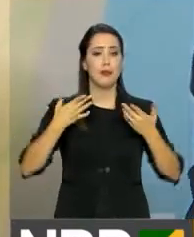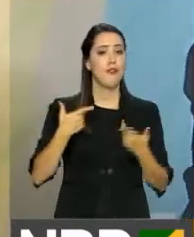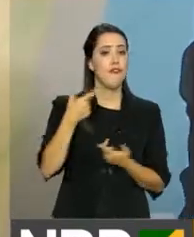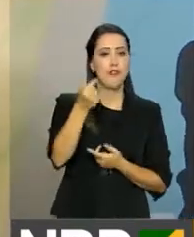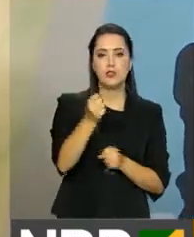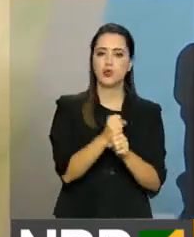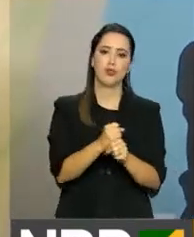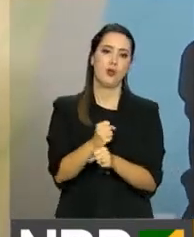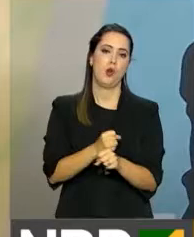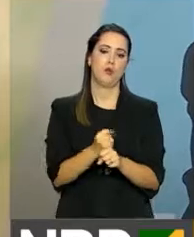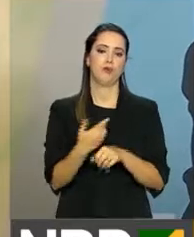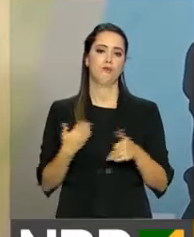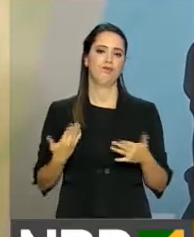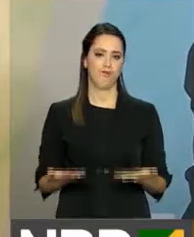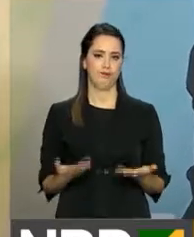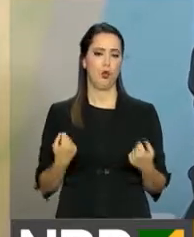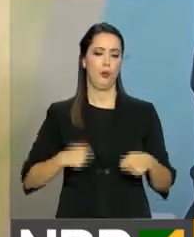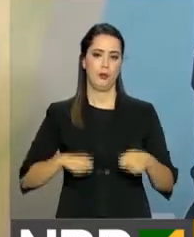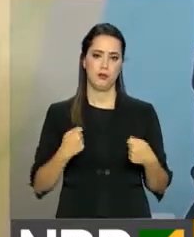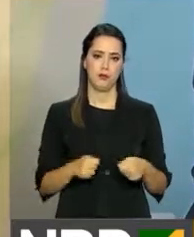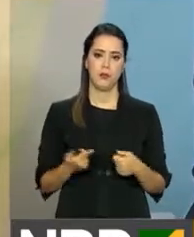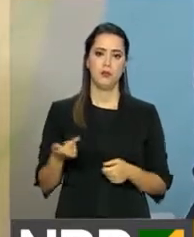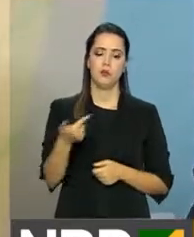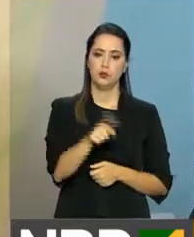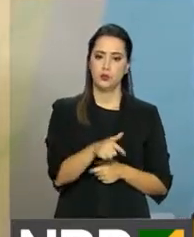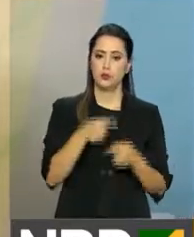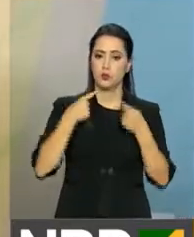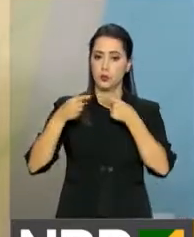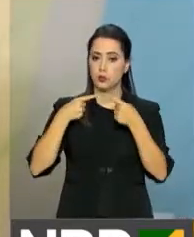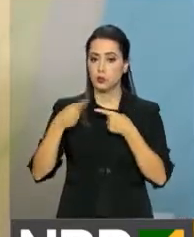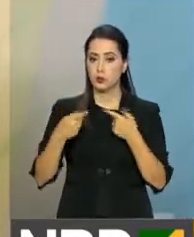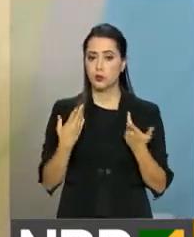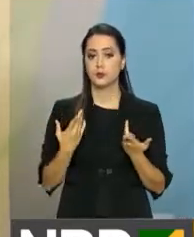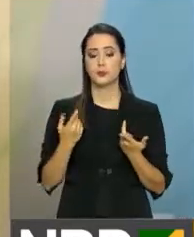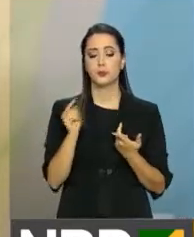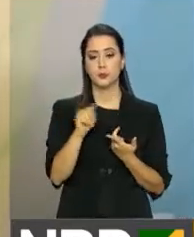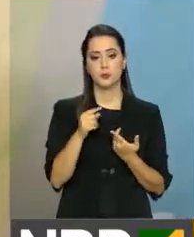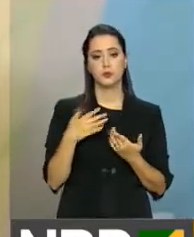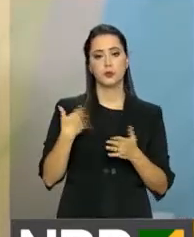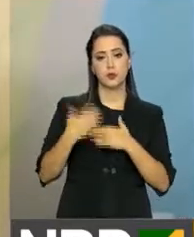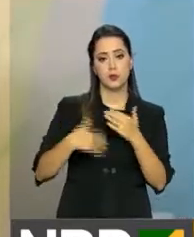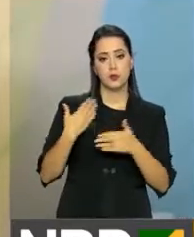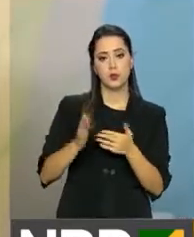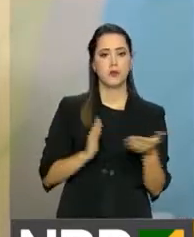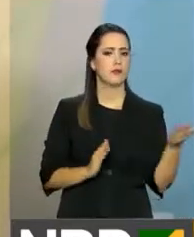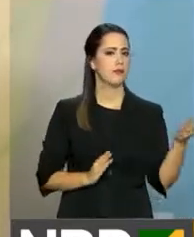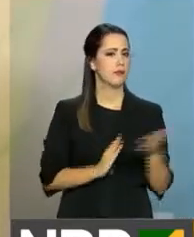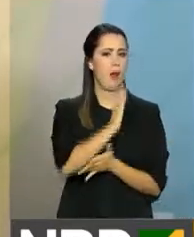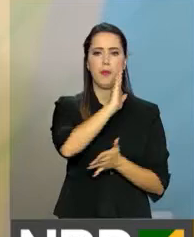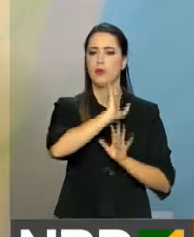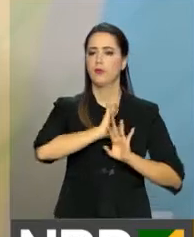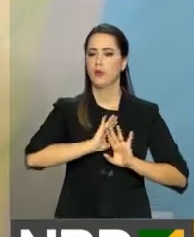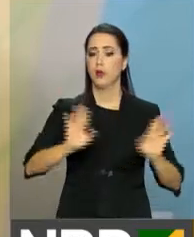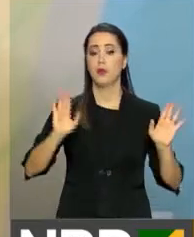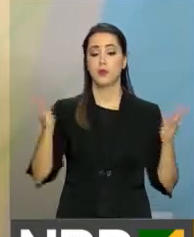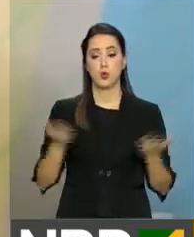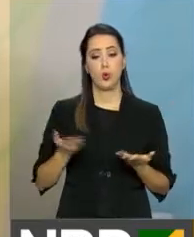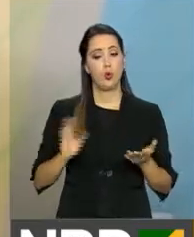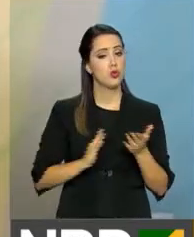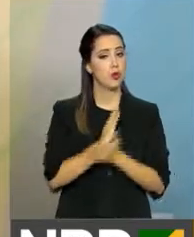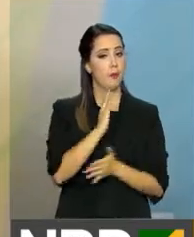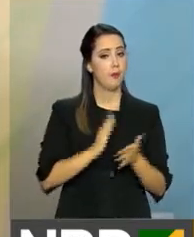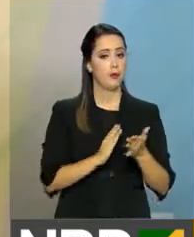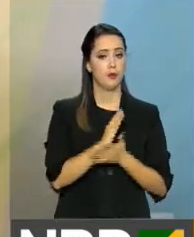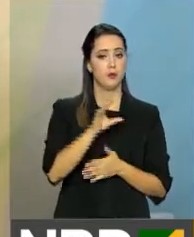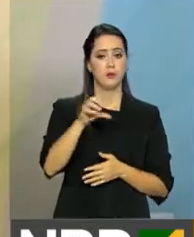provisória novamente se a debateu noé e de batida nós aprovamos hoje aprovada